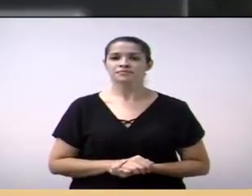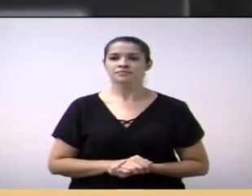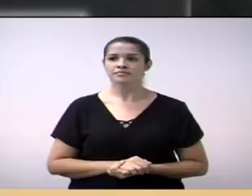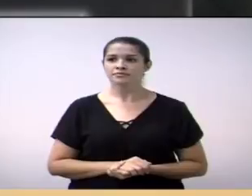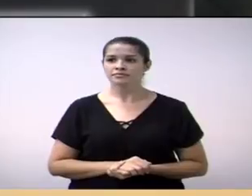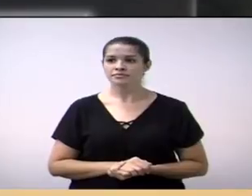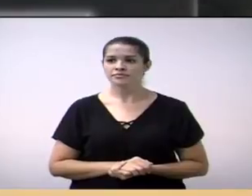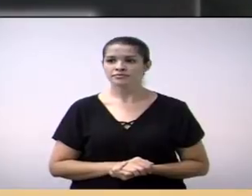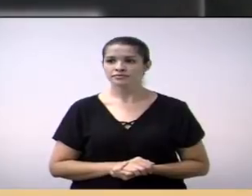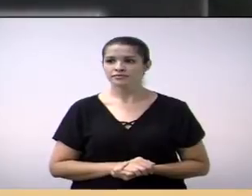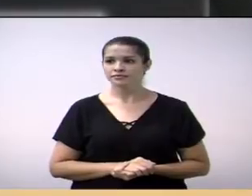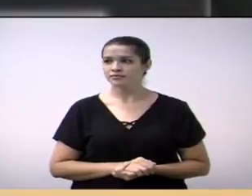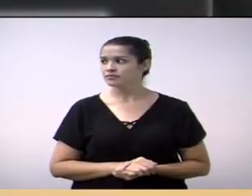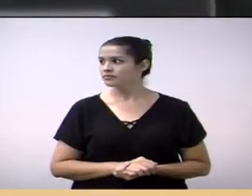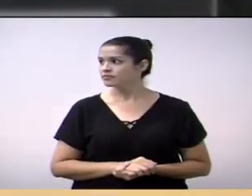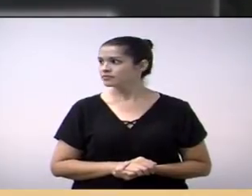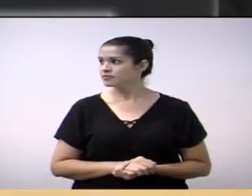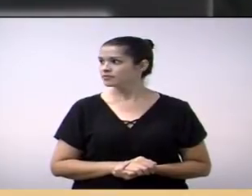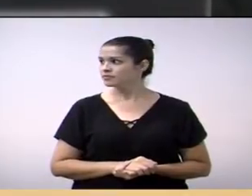Mas ele está no plenário.